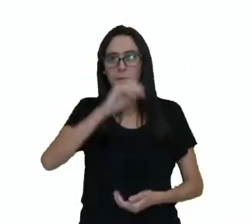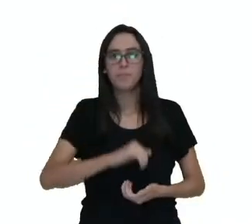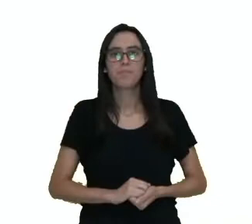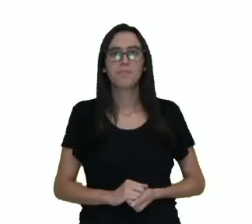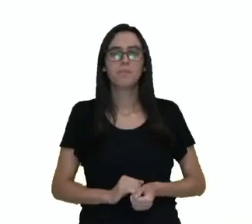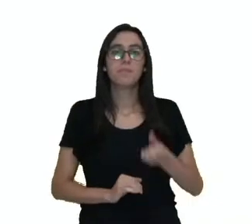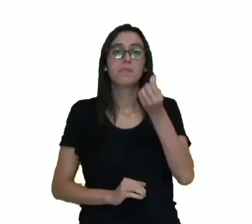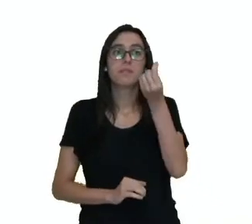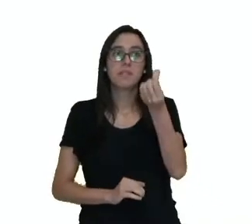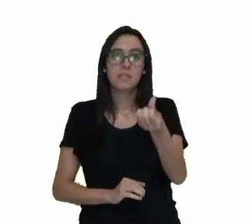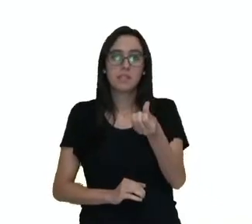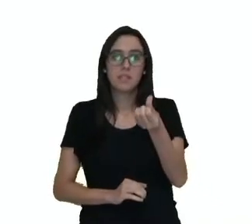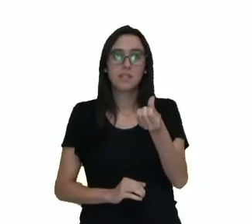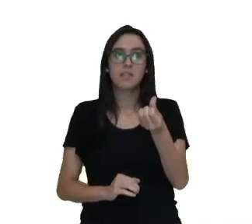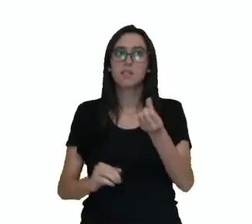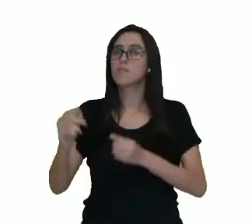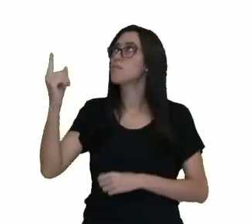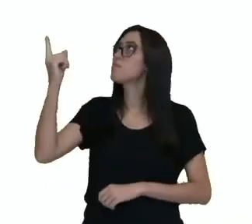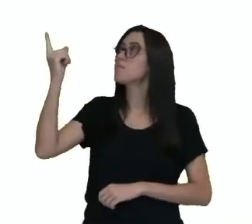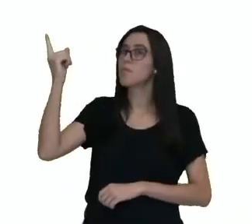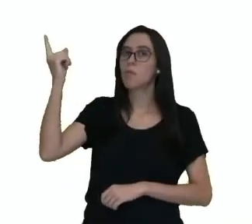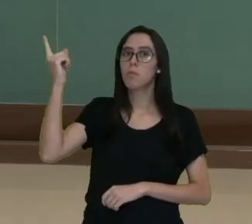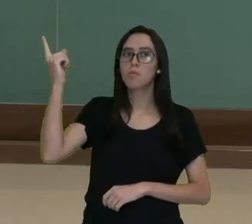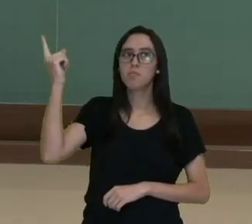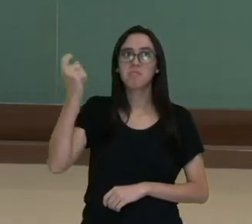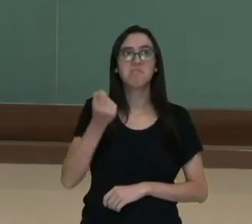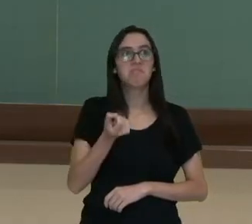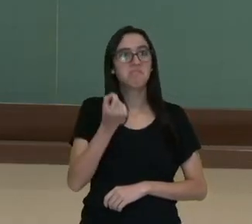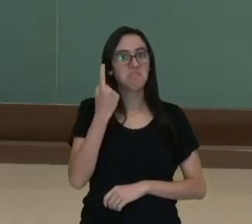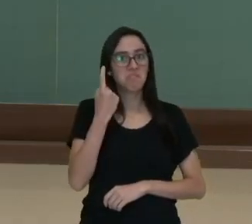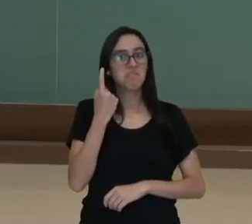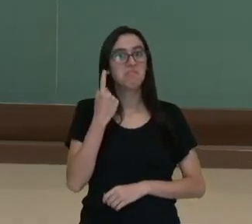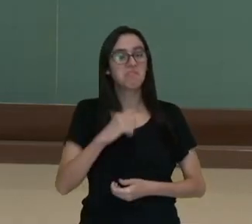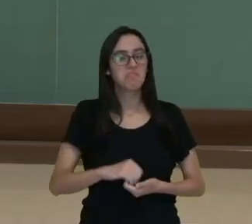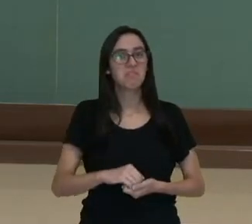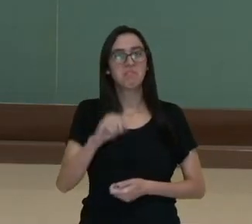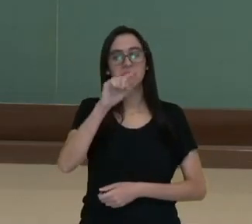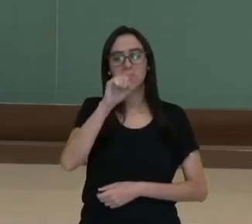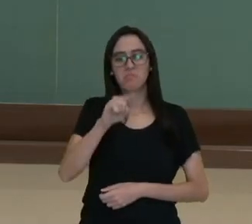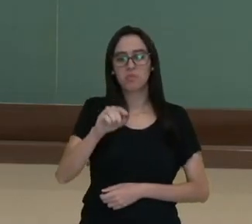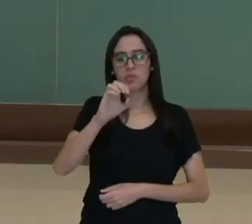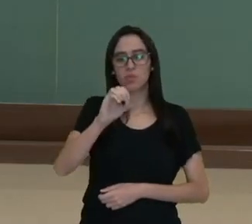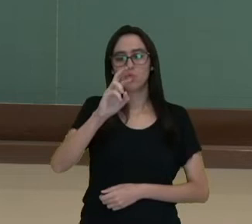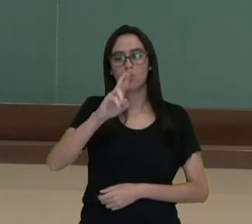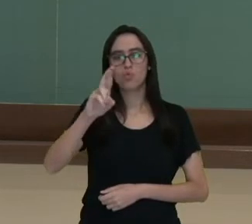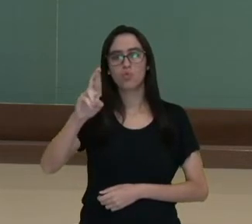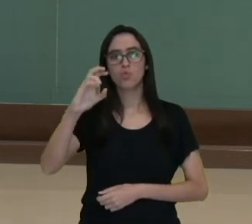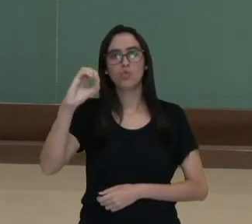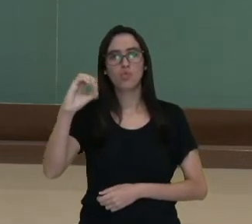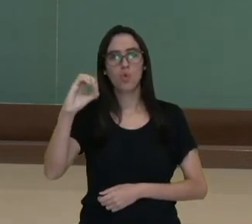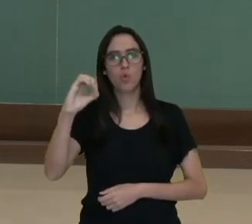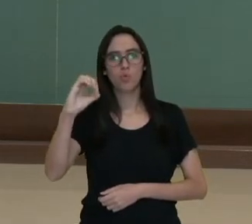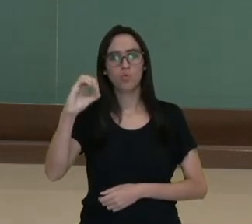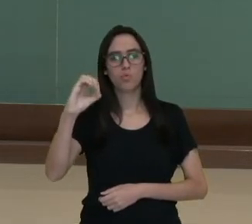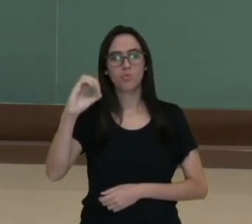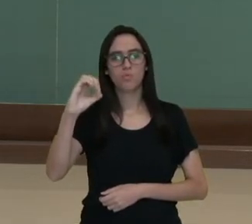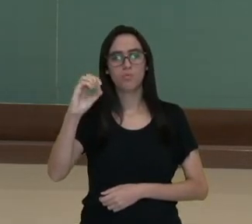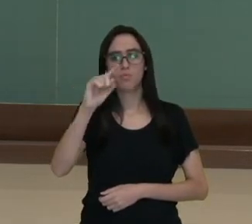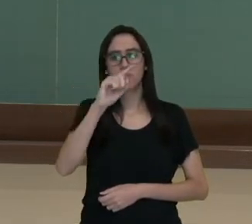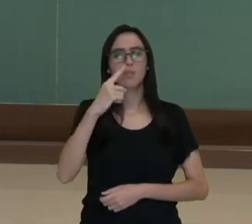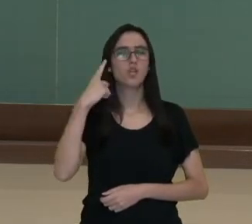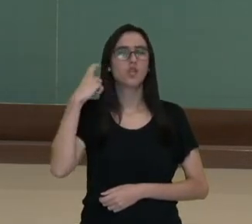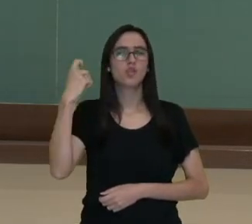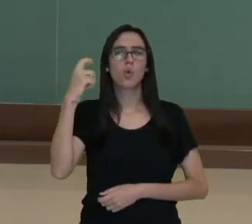E 6, olha aqui, ó, outra palavra curiosa, zorro. E a pronúncia é so mesmo, é